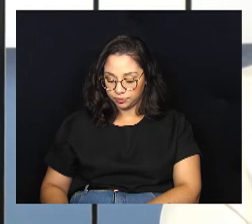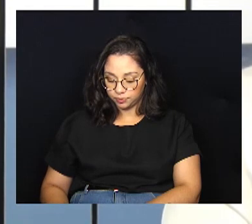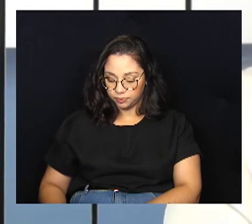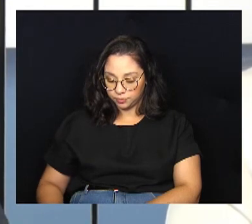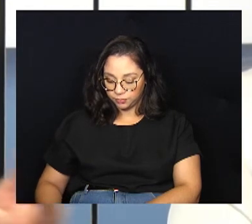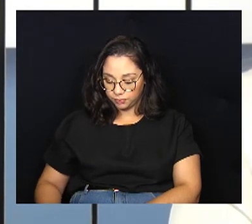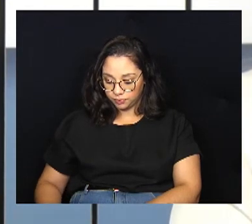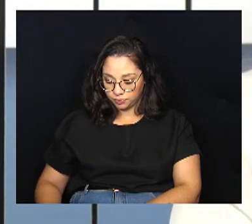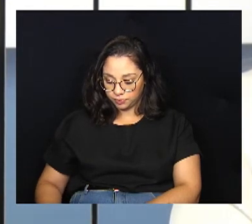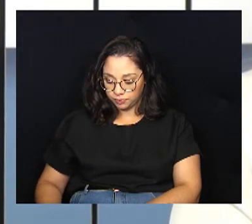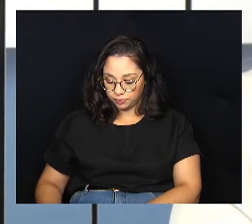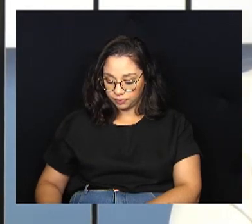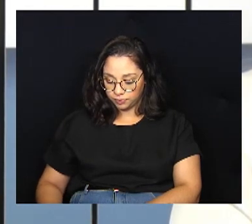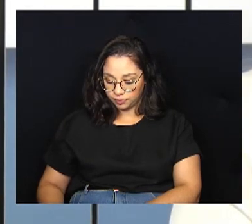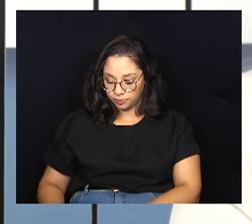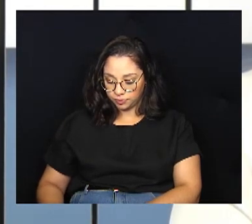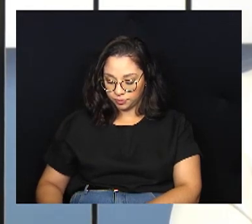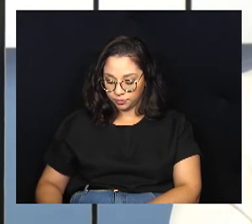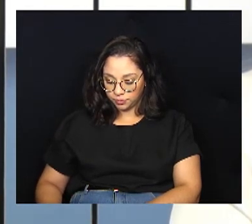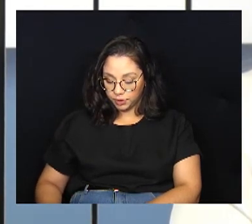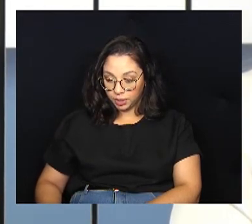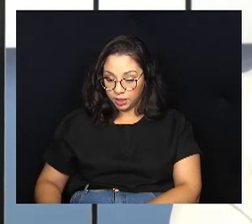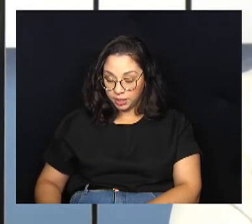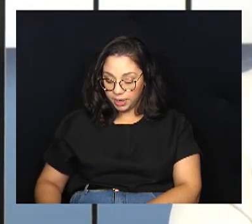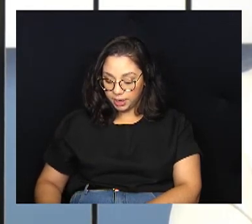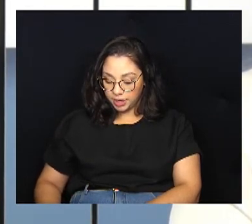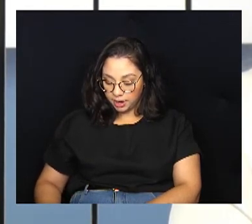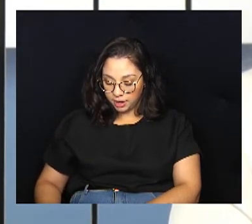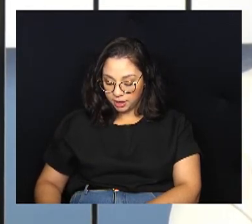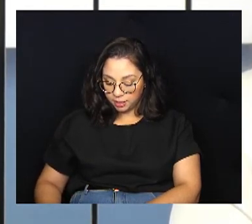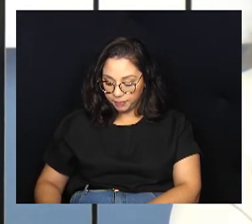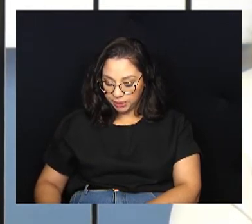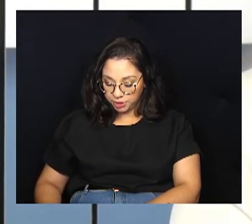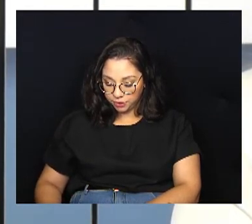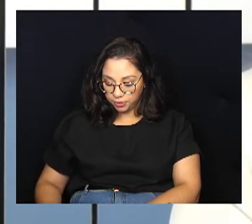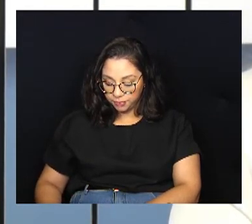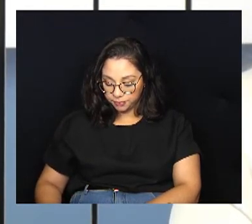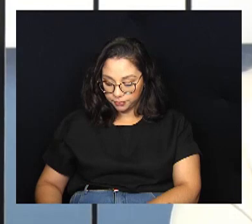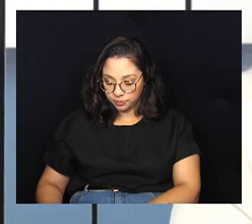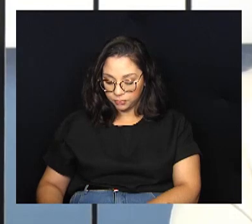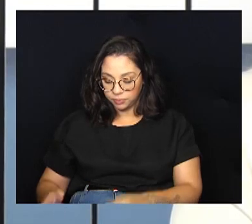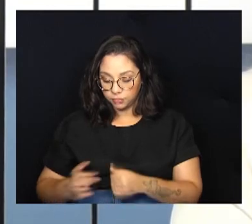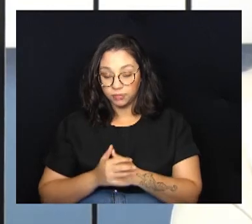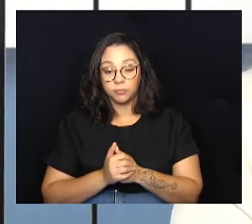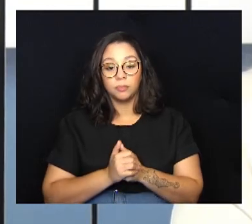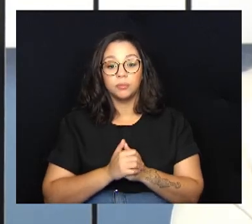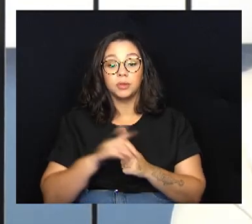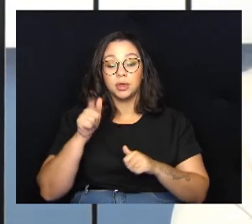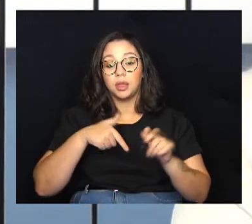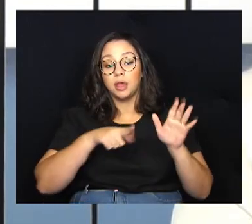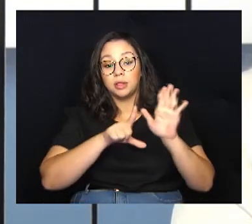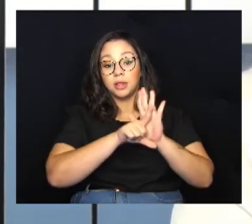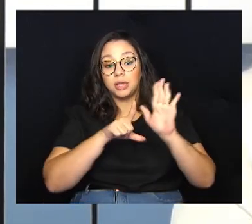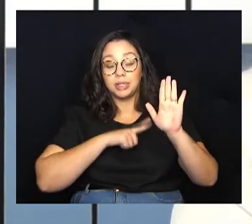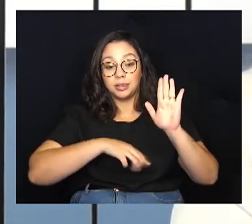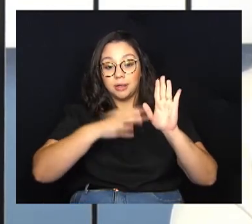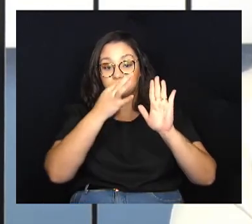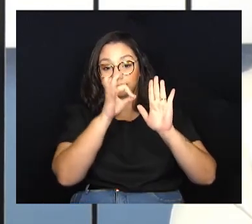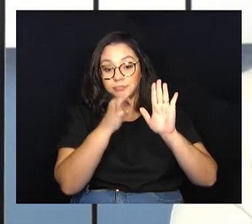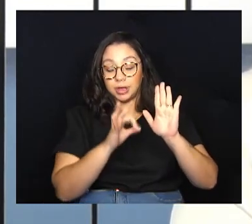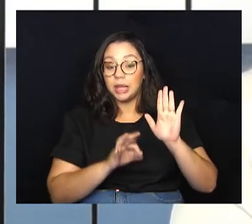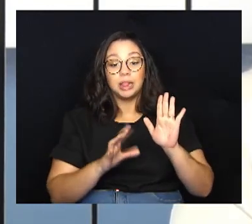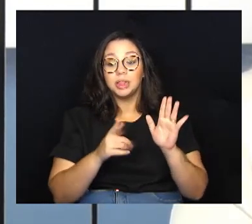coisas mudaram e eu acho que alguma coisa nova nós precisamos apresentar. Então eu continuo ainda acreditando nesse programa que envolva